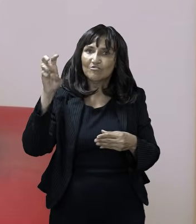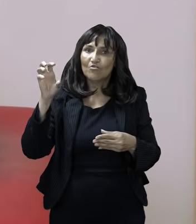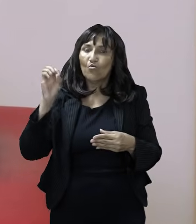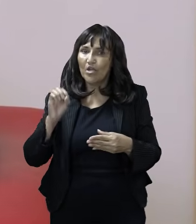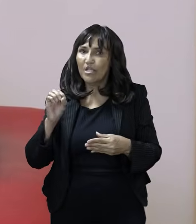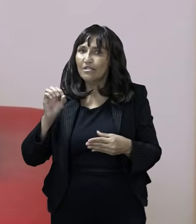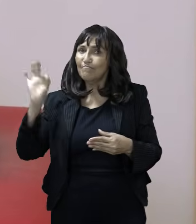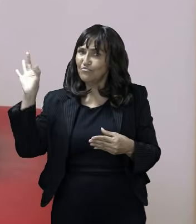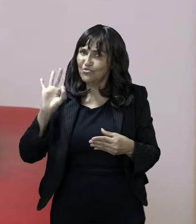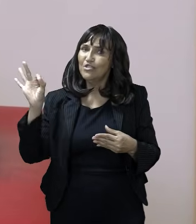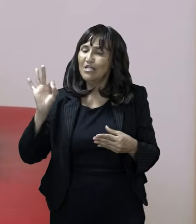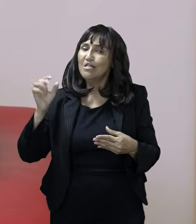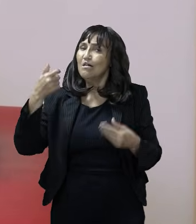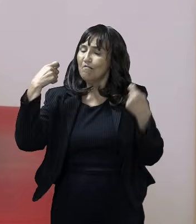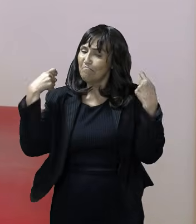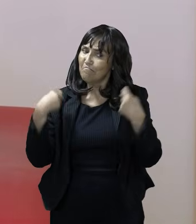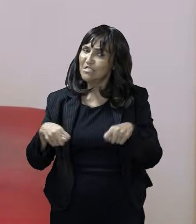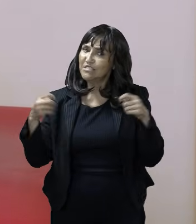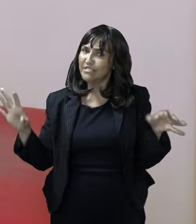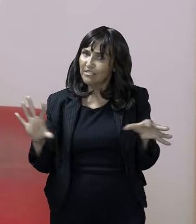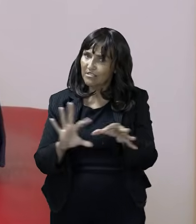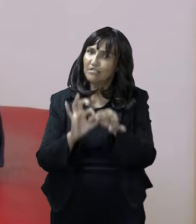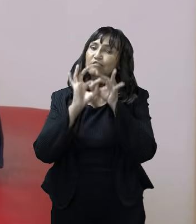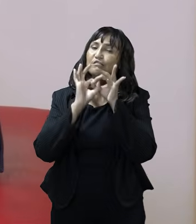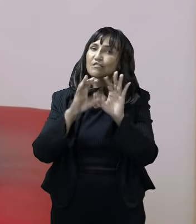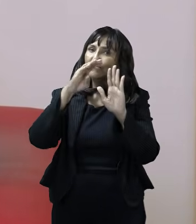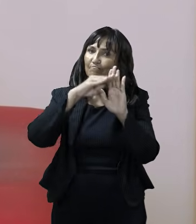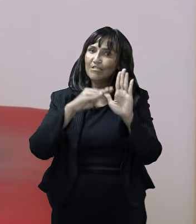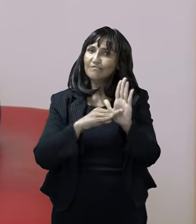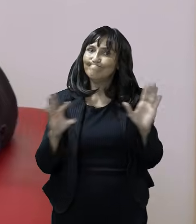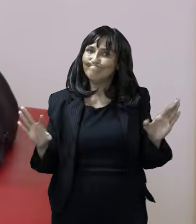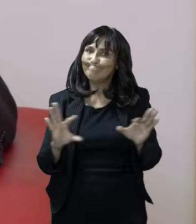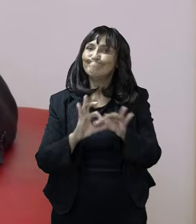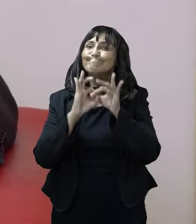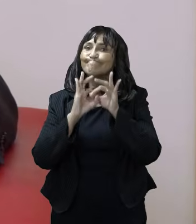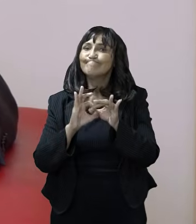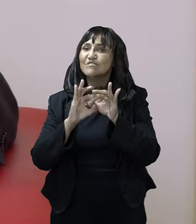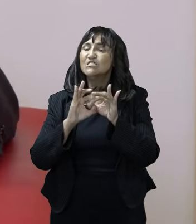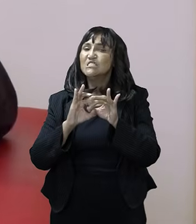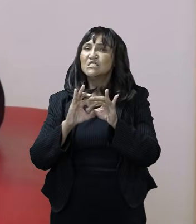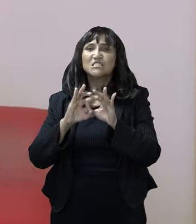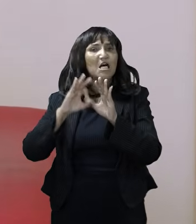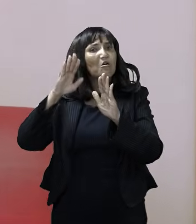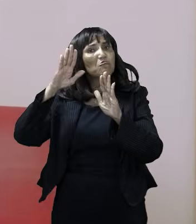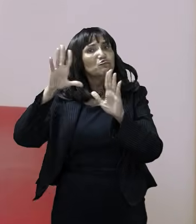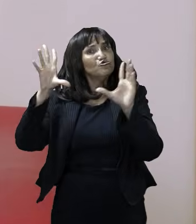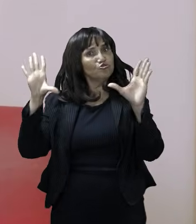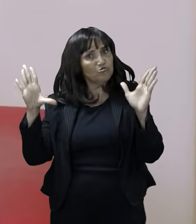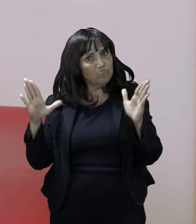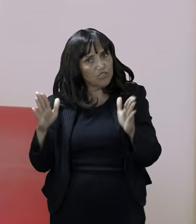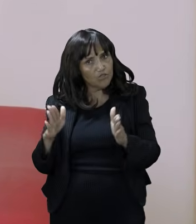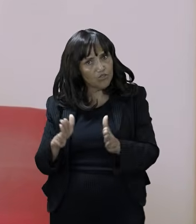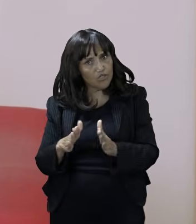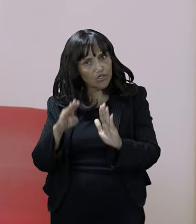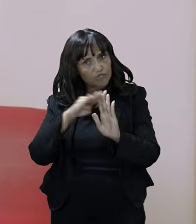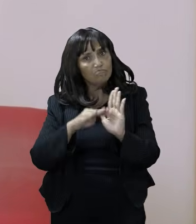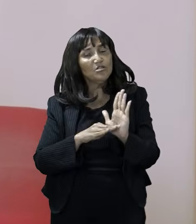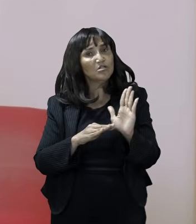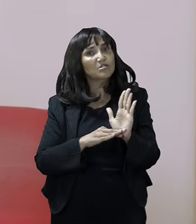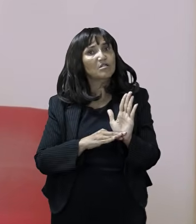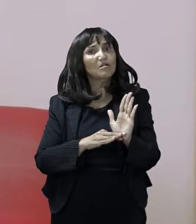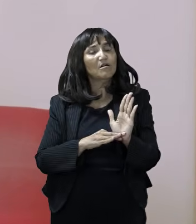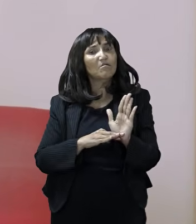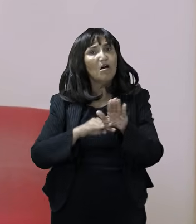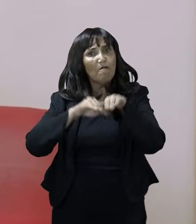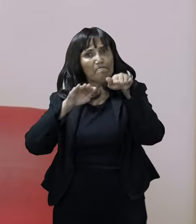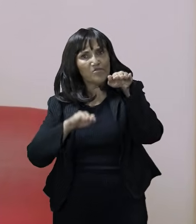alianças, tá certo? E os parâmetros dessa aliança, o que é? Não rebaixar nosso programa, continuar um programa de diminuição da